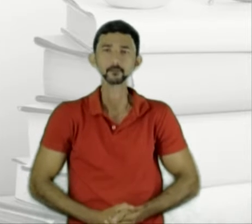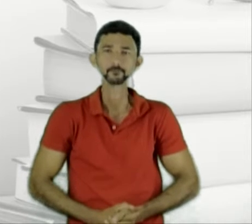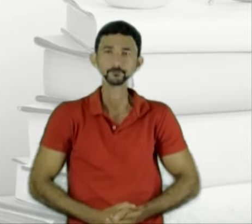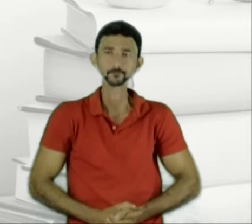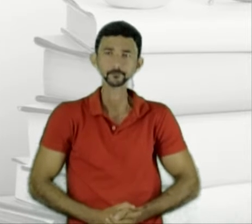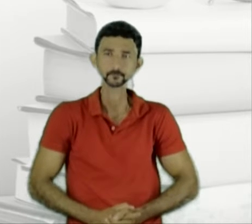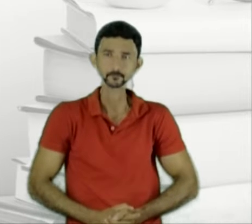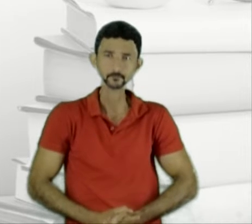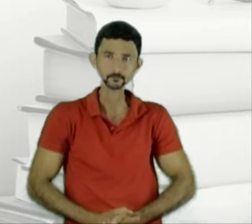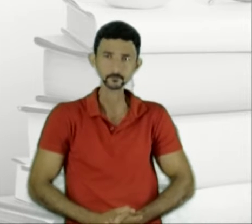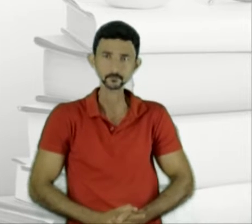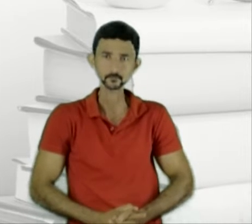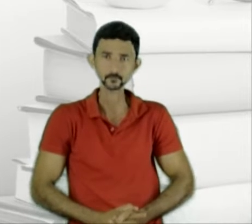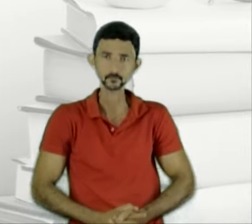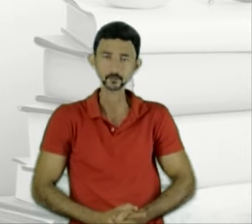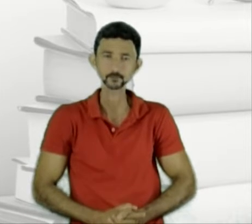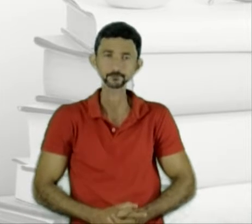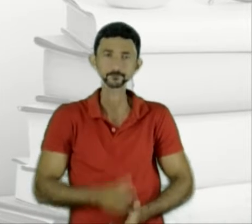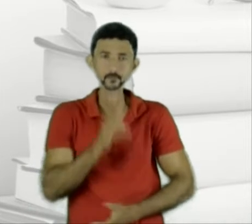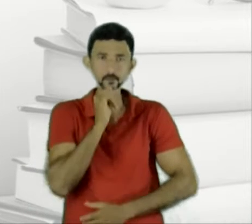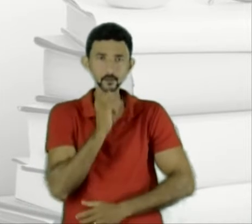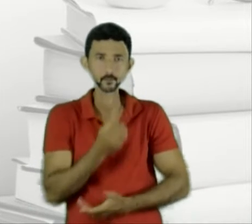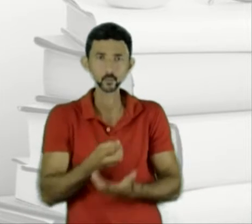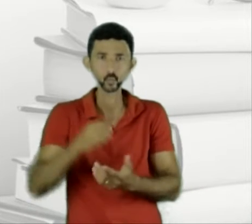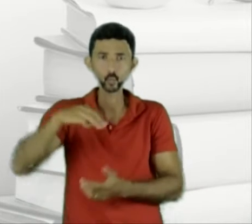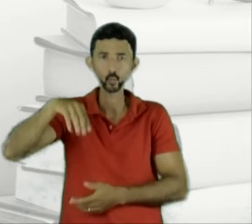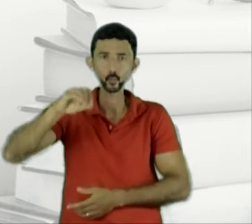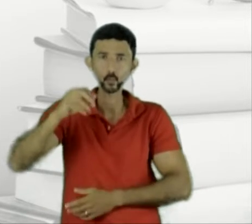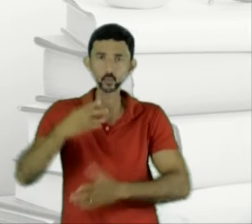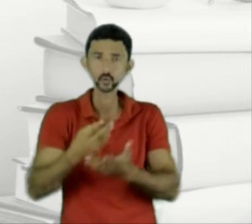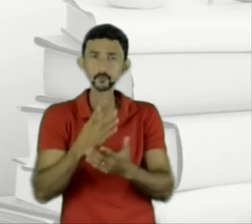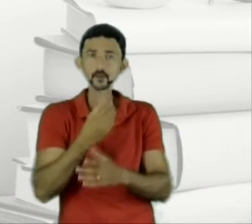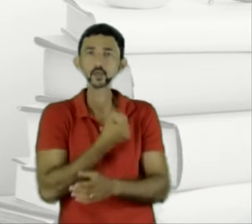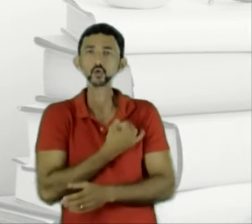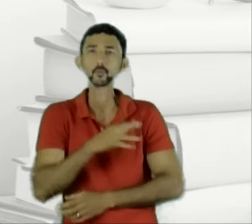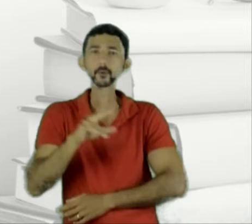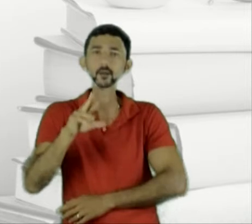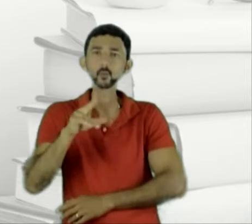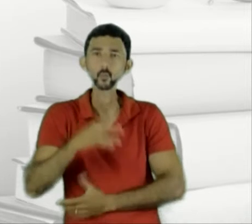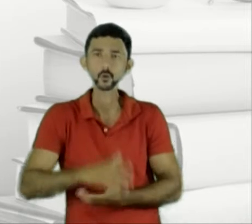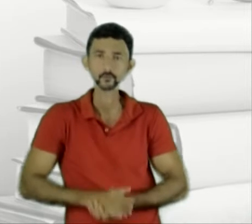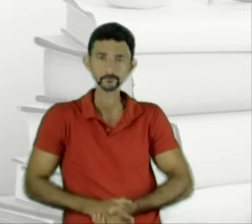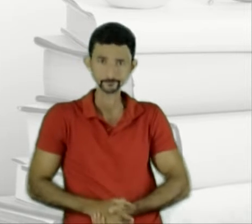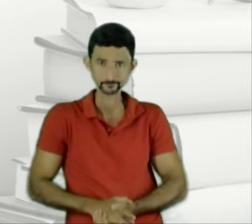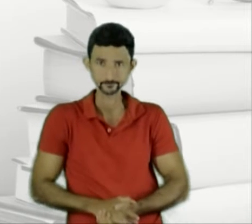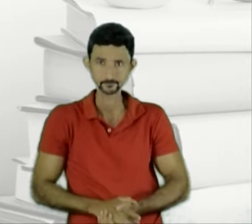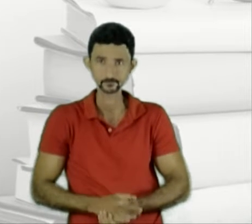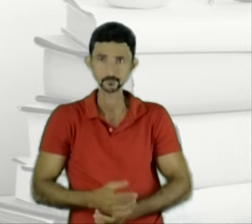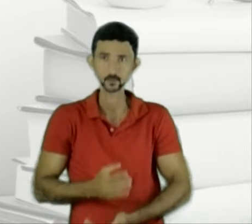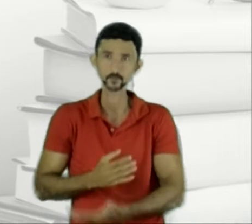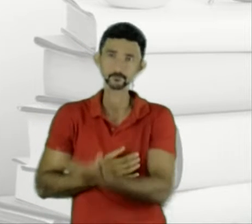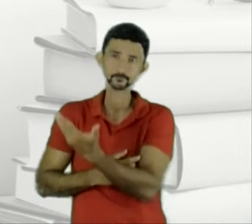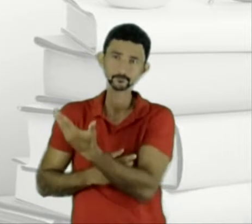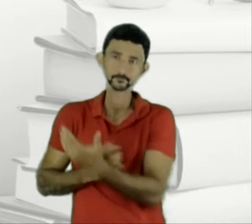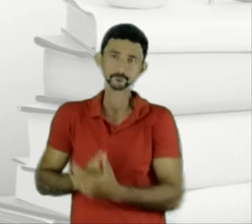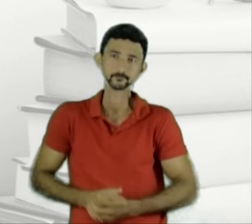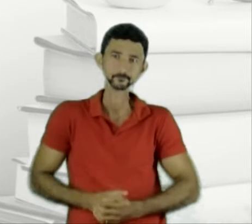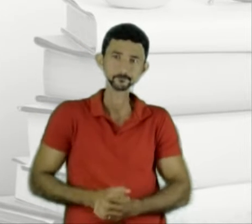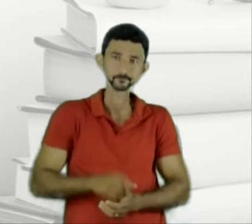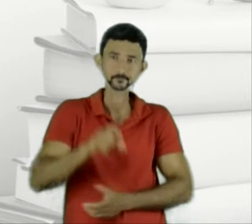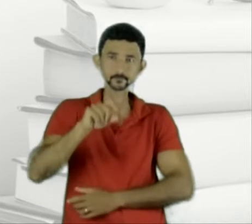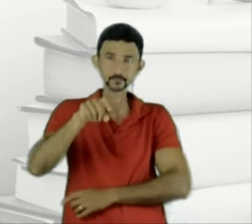Então, monômios semelhantes ou termos semelhantes. Os monômios ou termos algébricos x ao